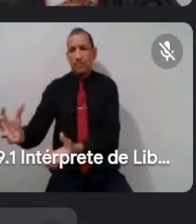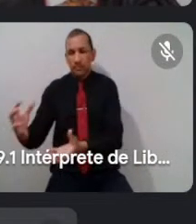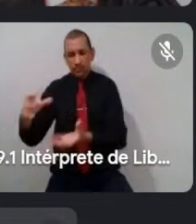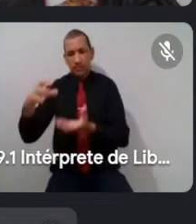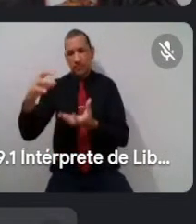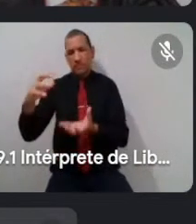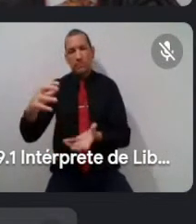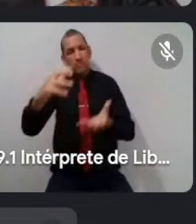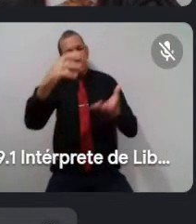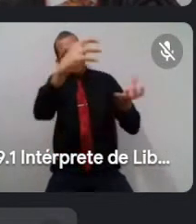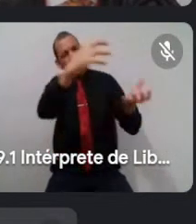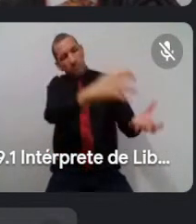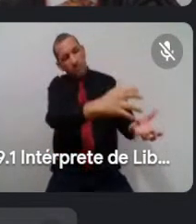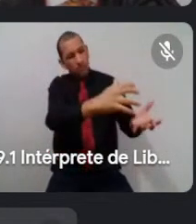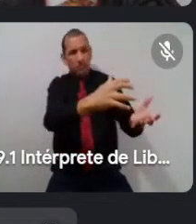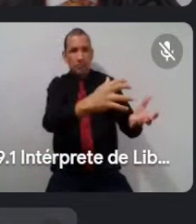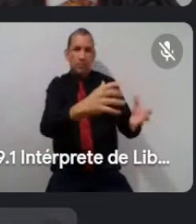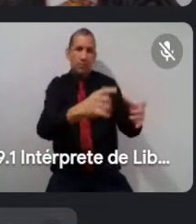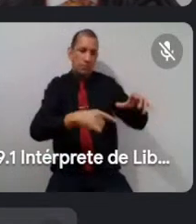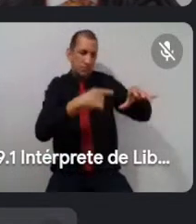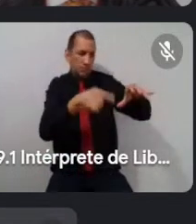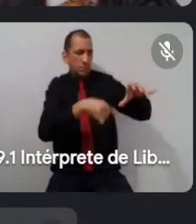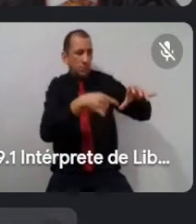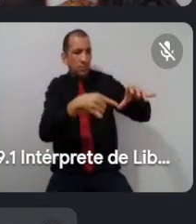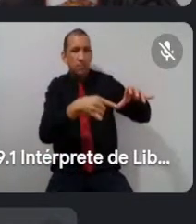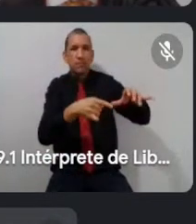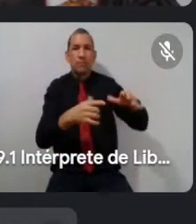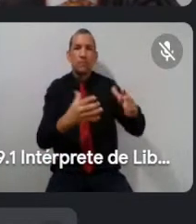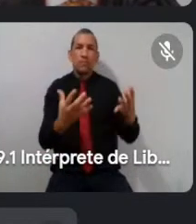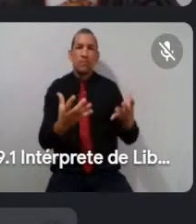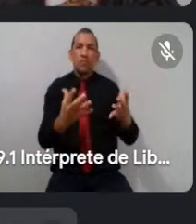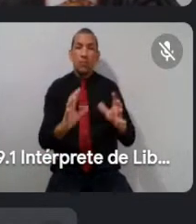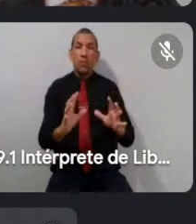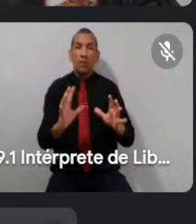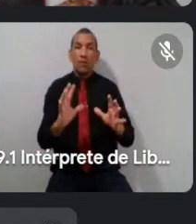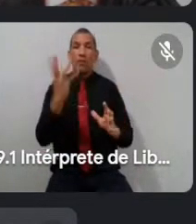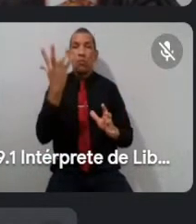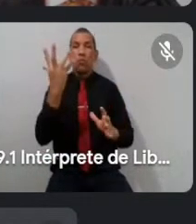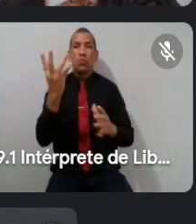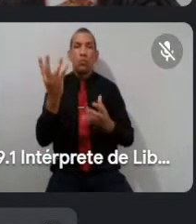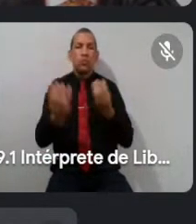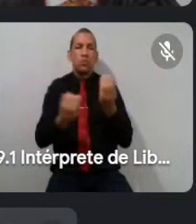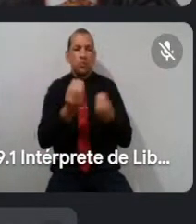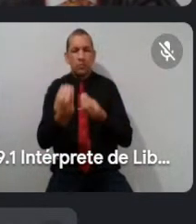dos pneus que ocorreu Doutor José Maria com todas